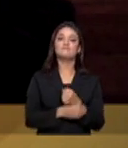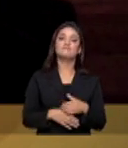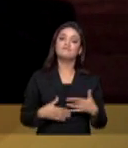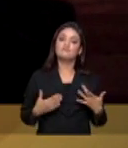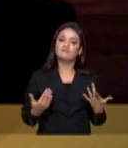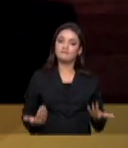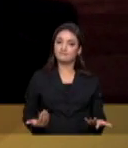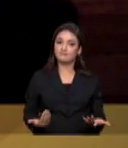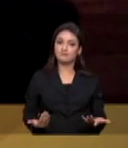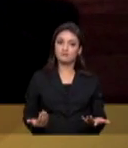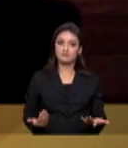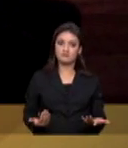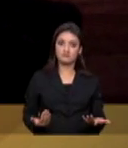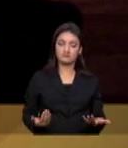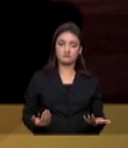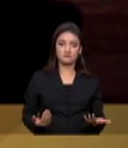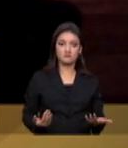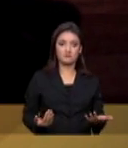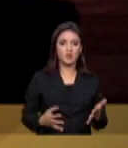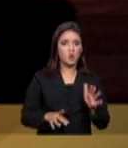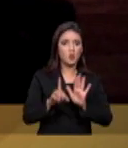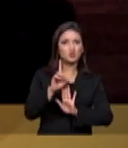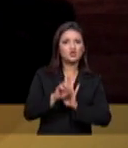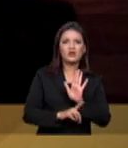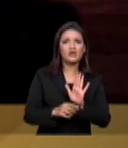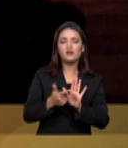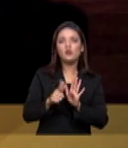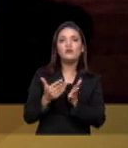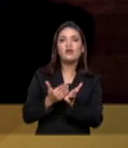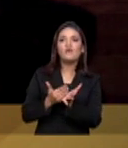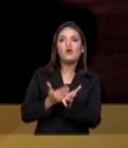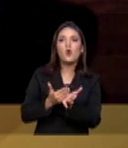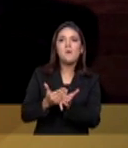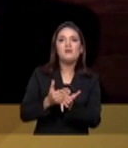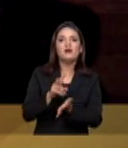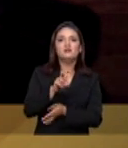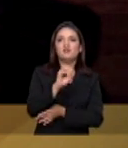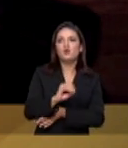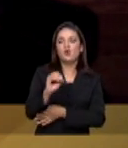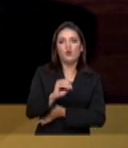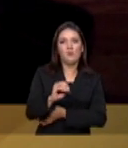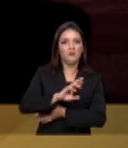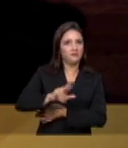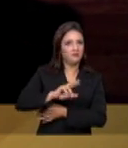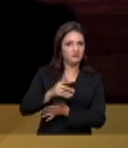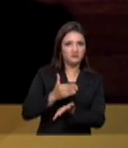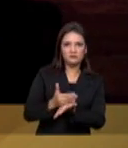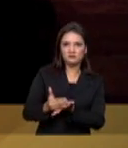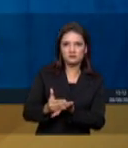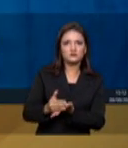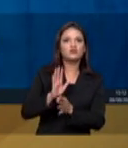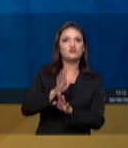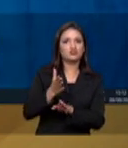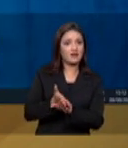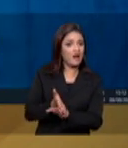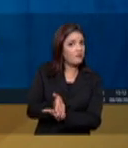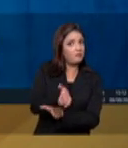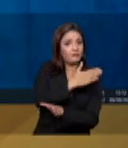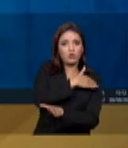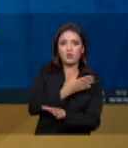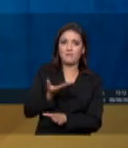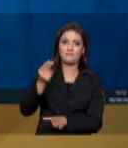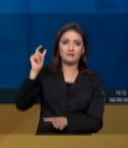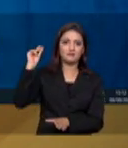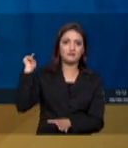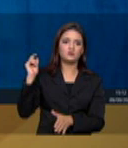não tiveram início apenas em cinco de Outubro de1988 nessa